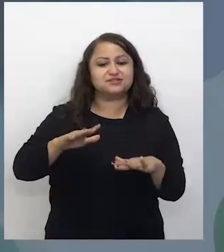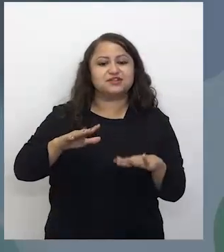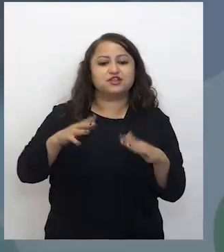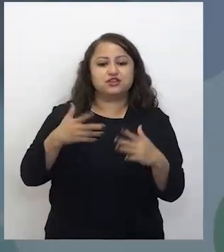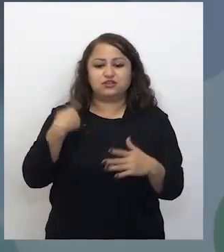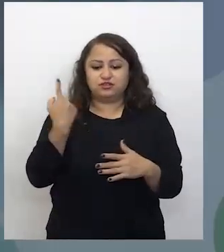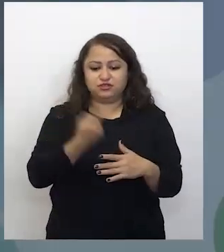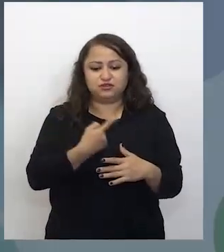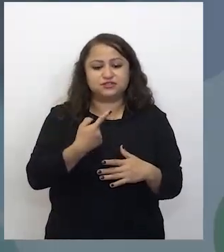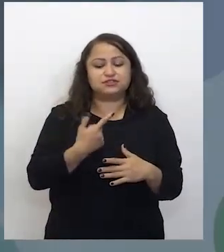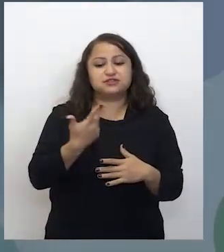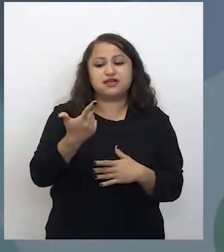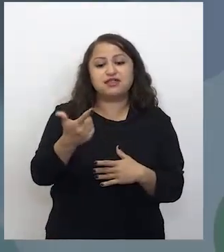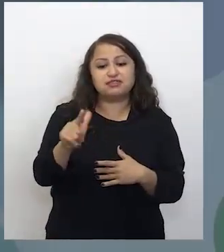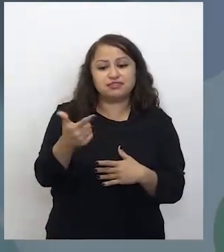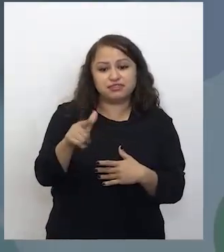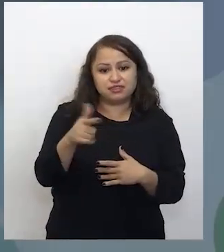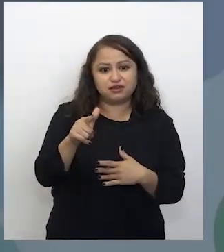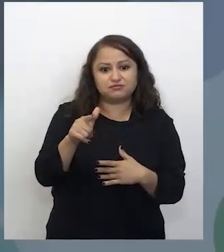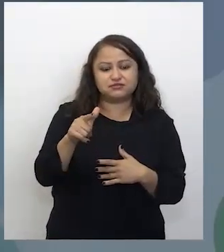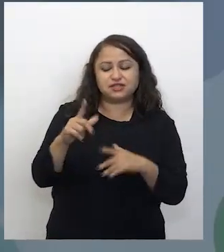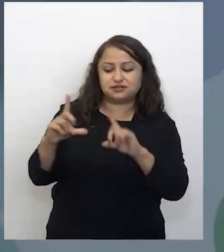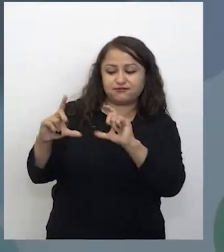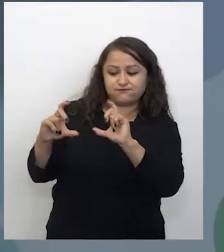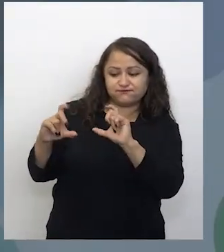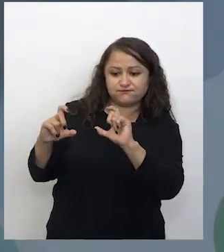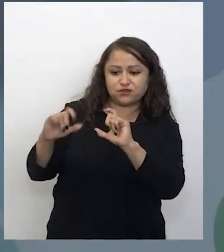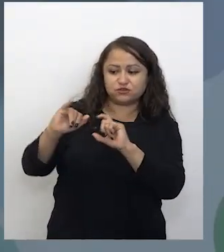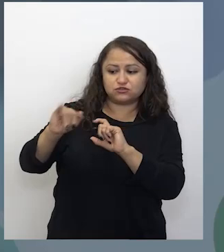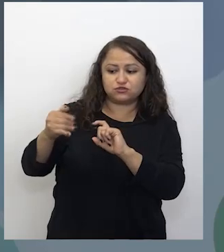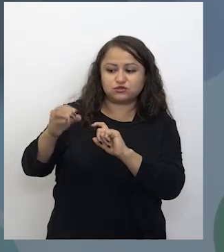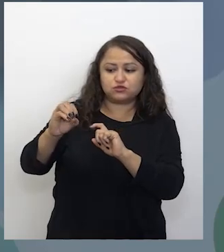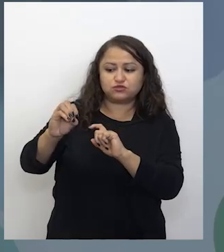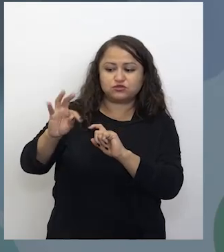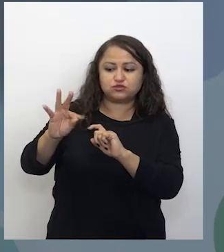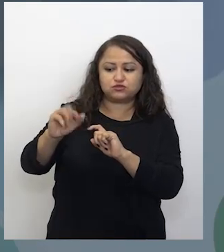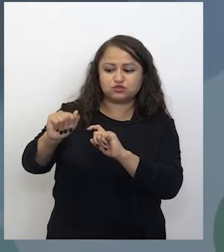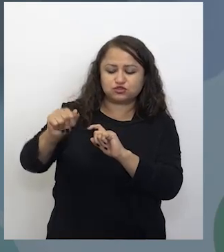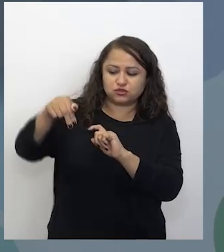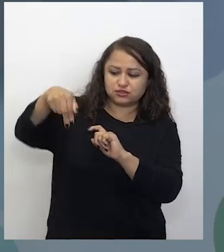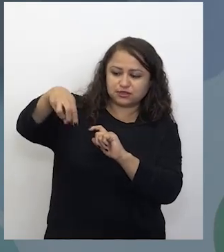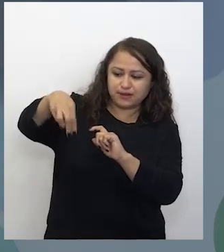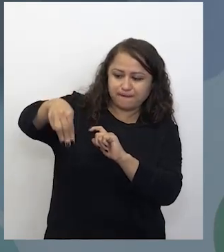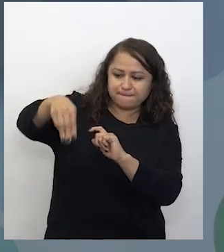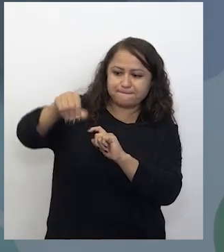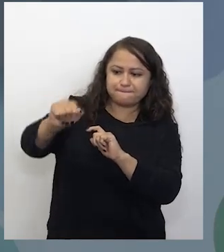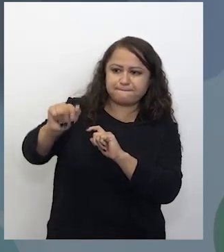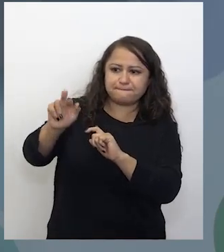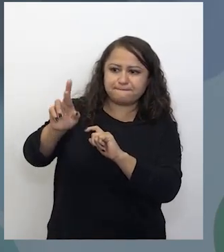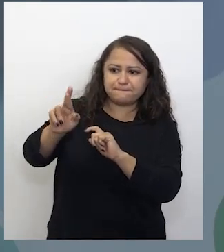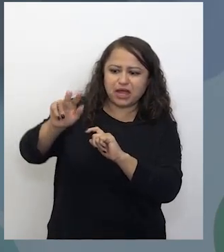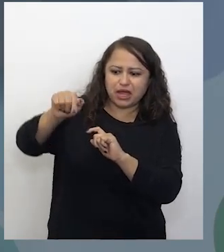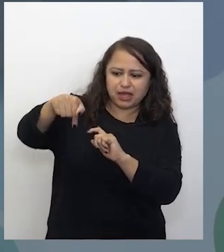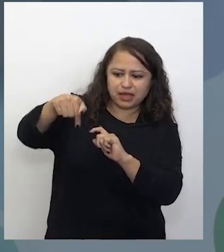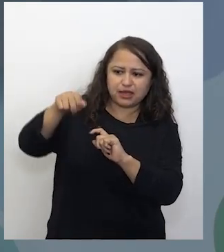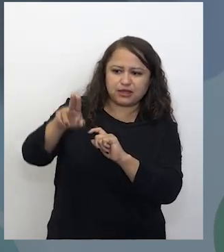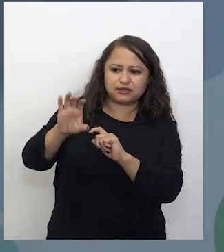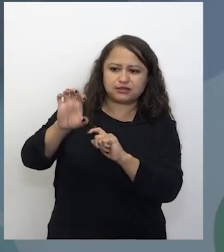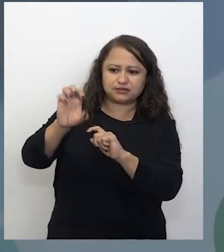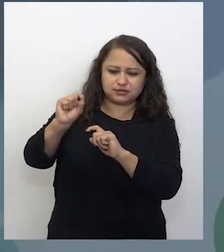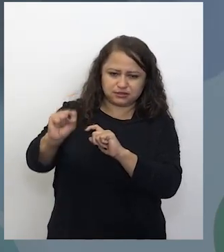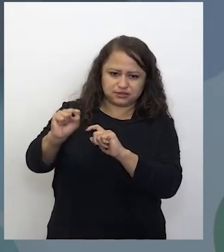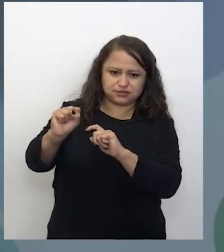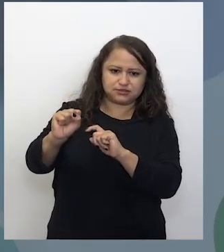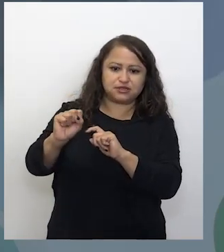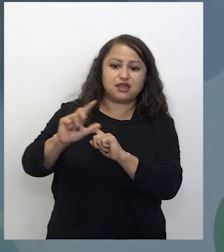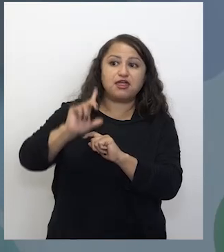tem a imagem aqui do J. Marques. Mas depois é só dar um Google que vai aparecer a carinha dele e vocês